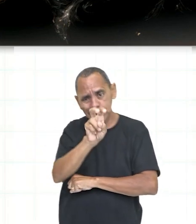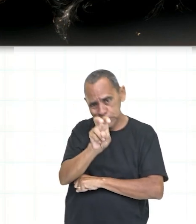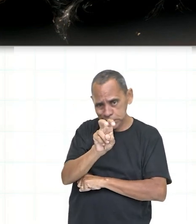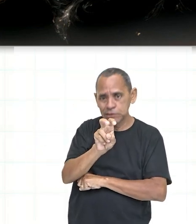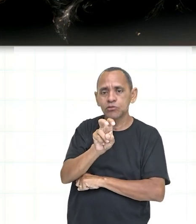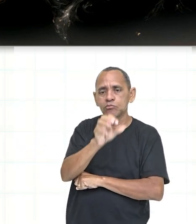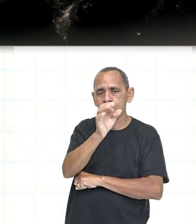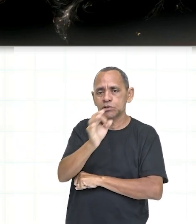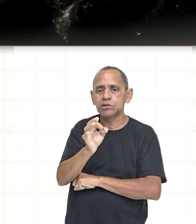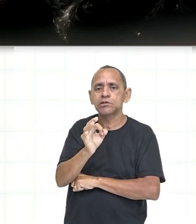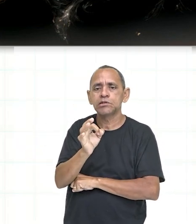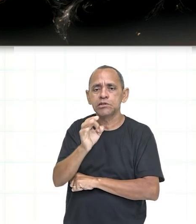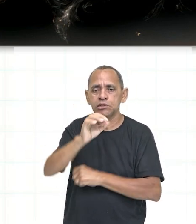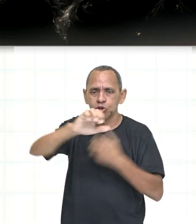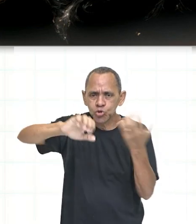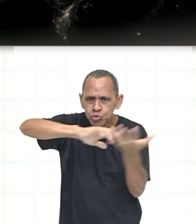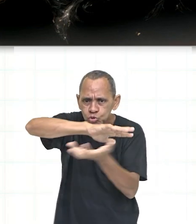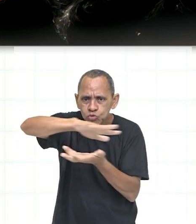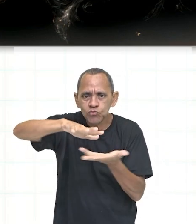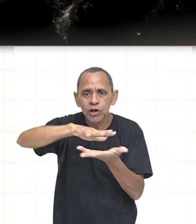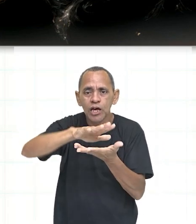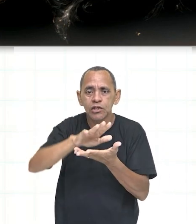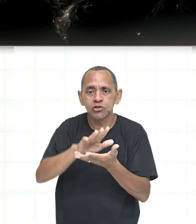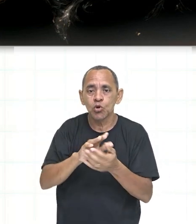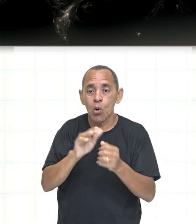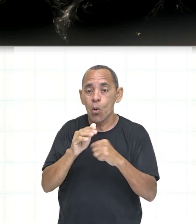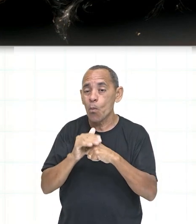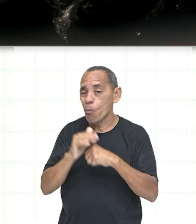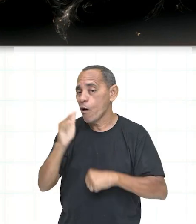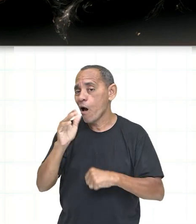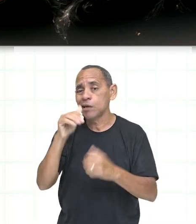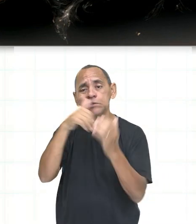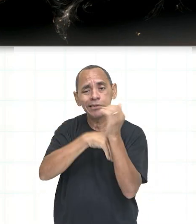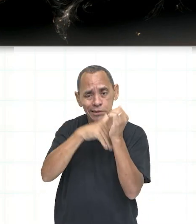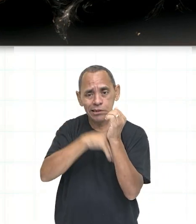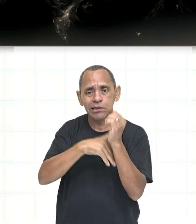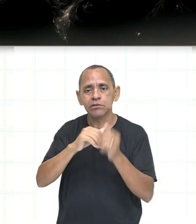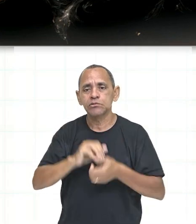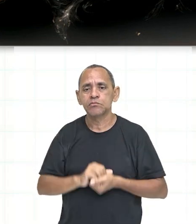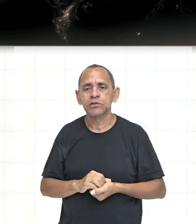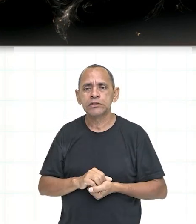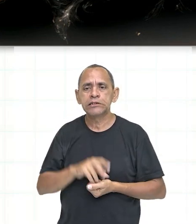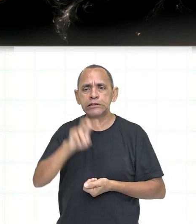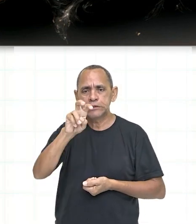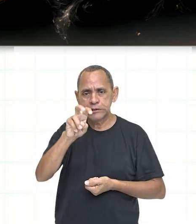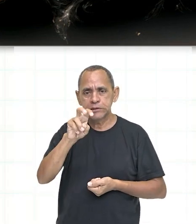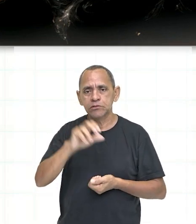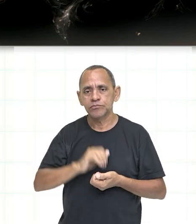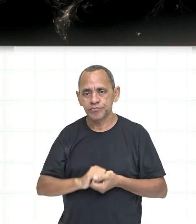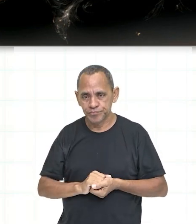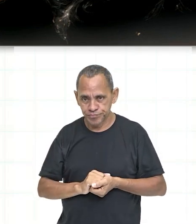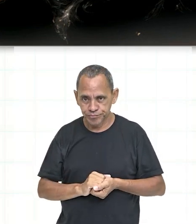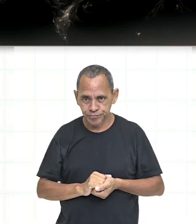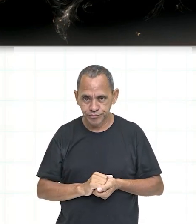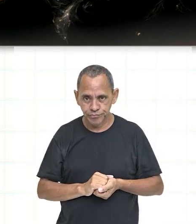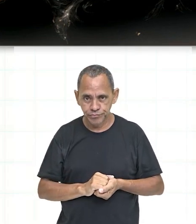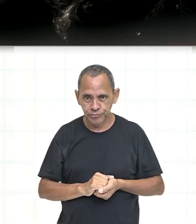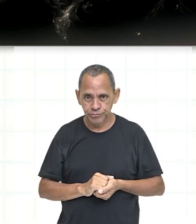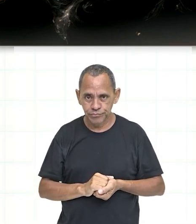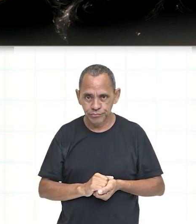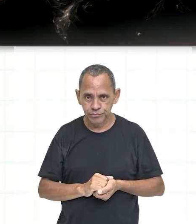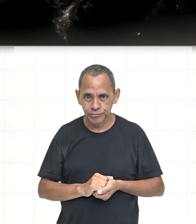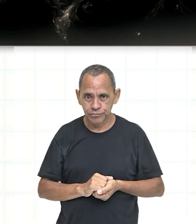e sua real natureza permanece um mistério. Dark matter, which doesn't emit or absorb light, is inferred from